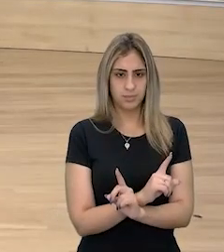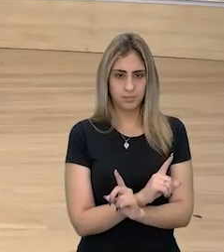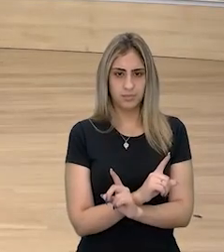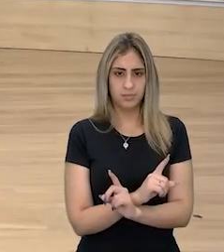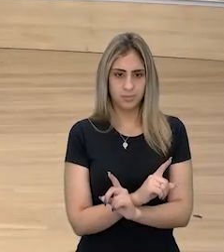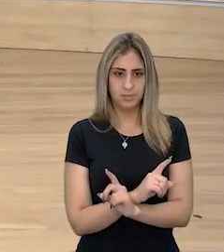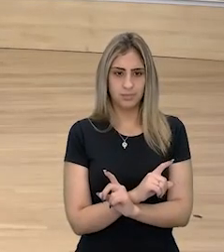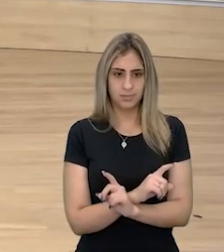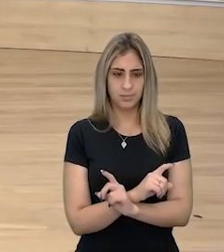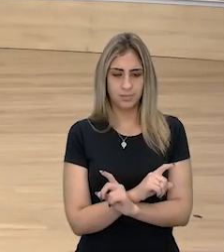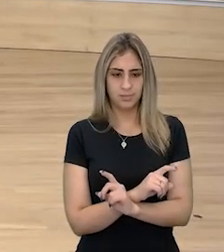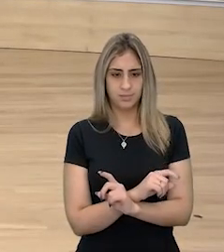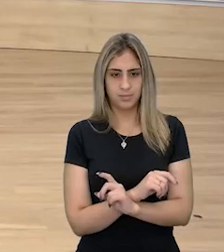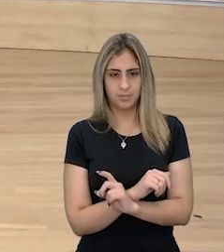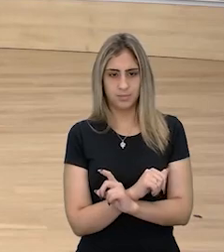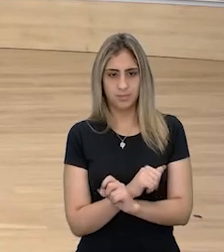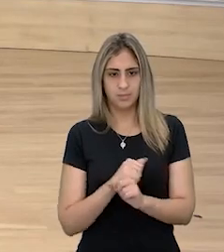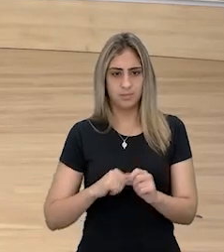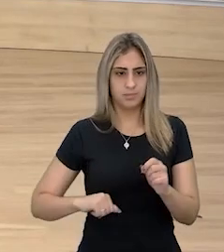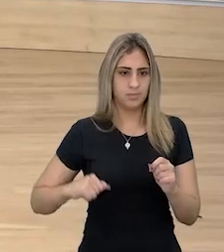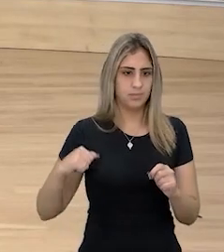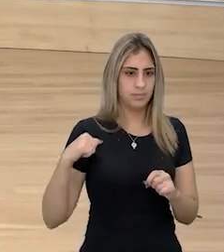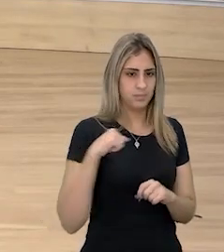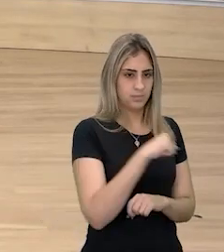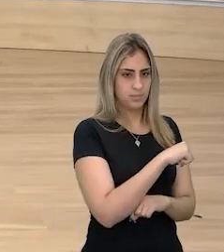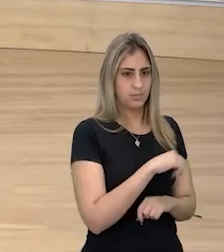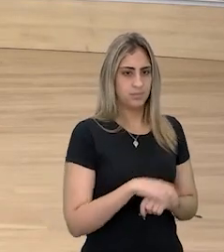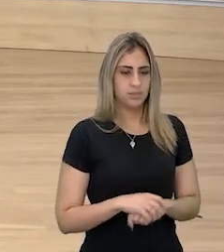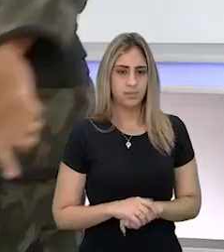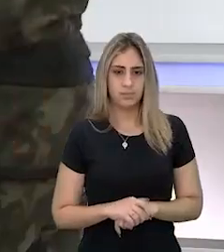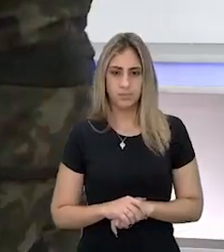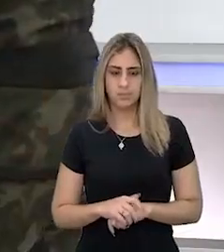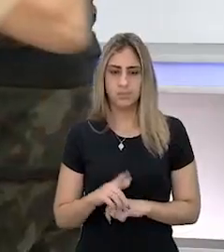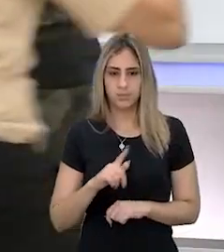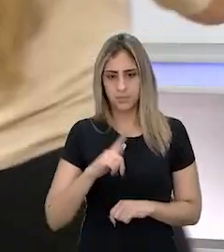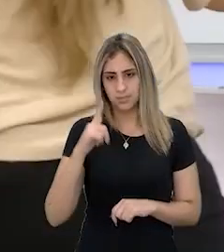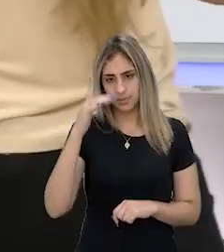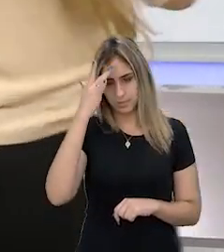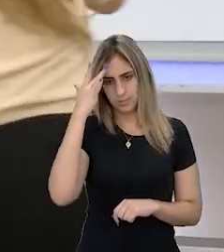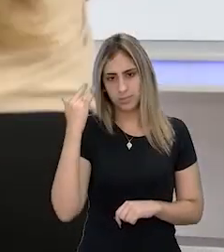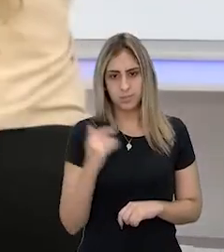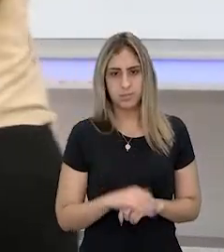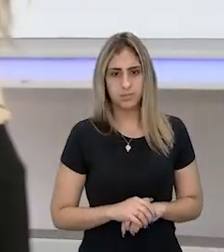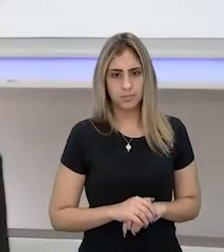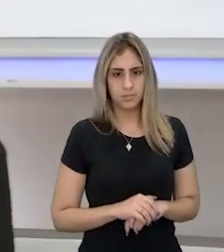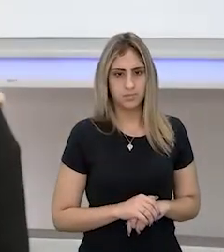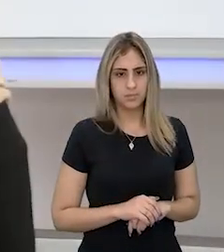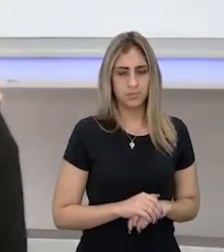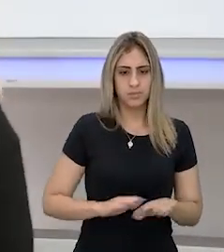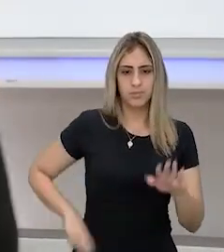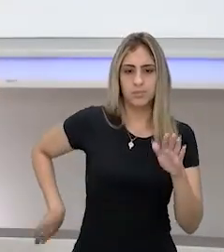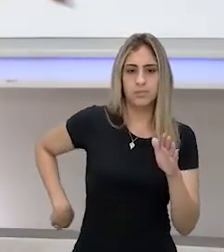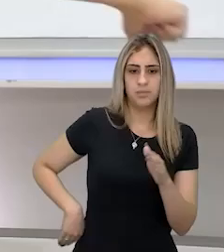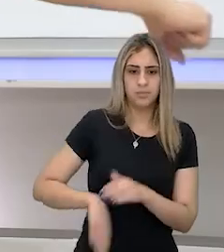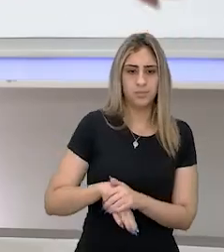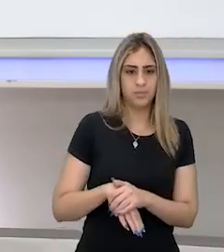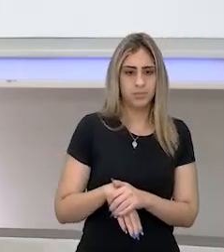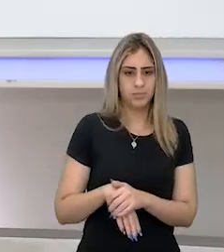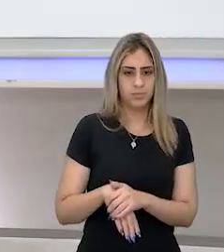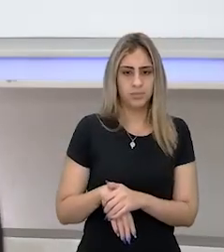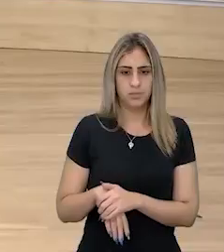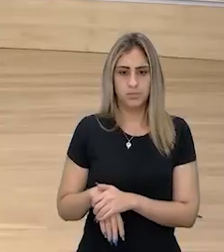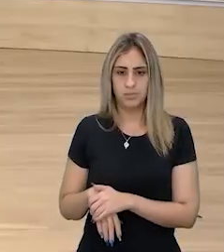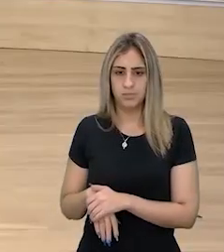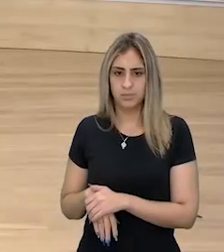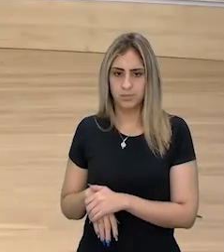Igual, né? Uhum. Dou um soco à altura do rosto. Pum. Aí tem uma pessoa aqui na minha frente. Ela vai dar um chute na minha coxa.